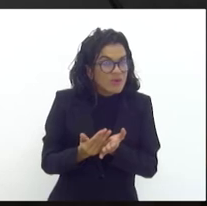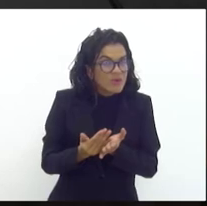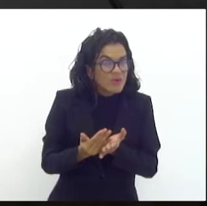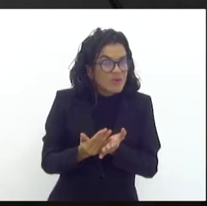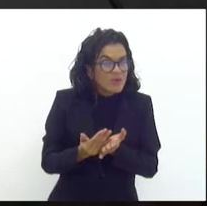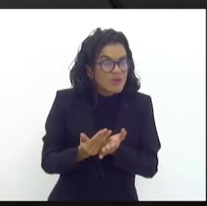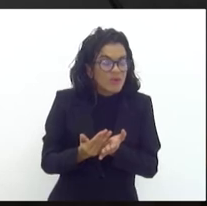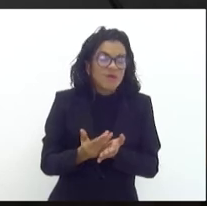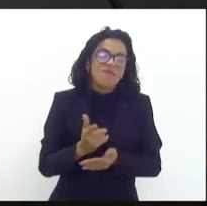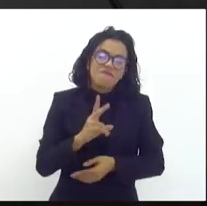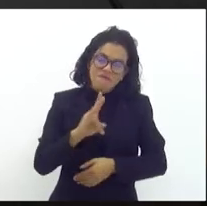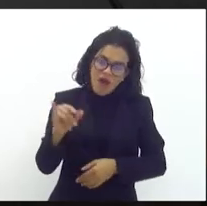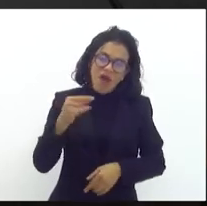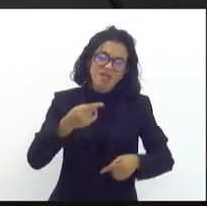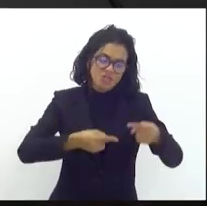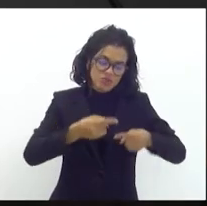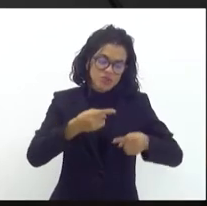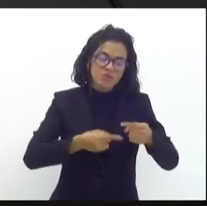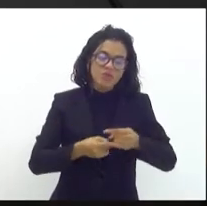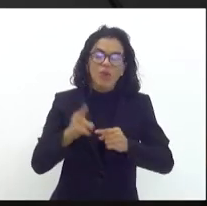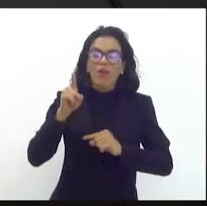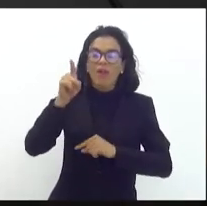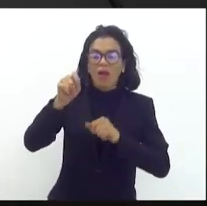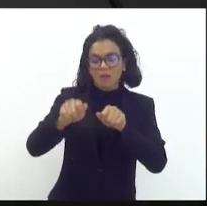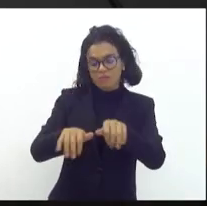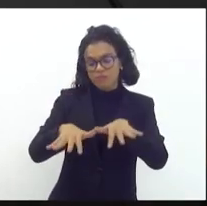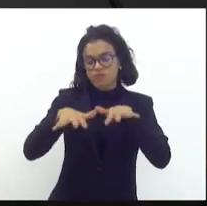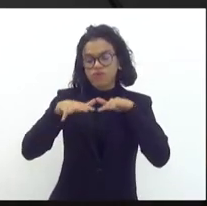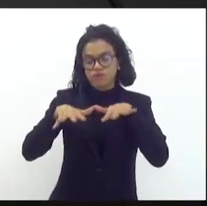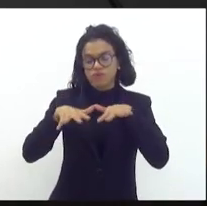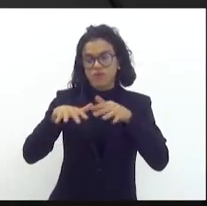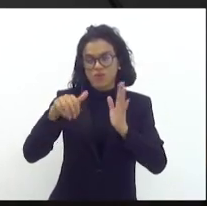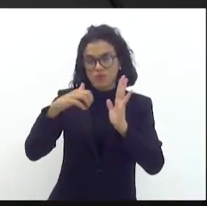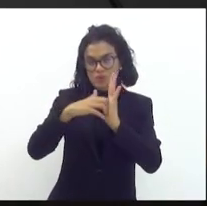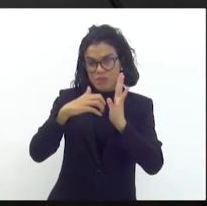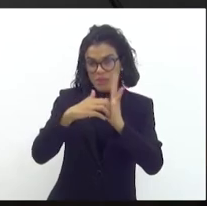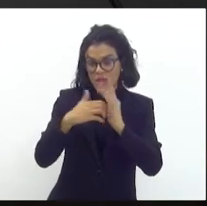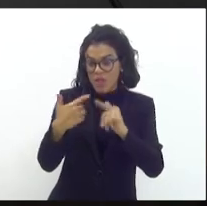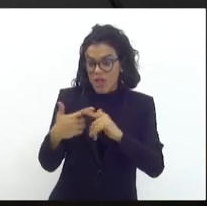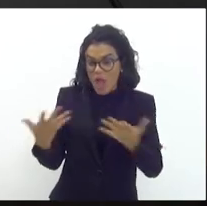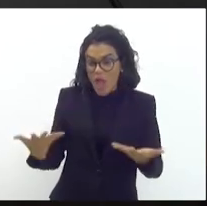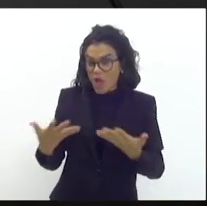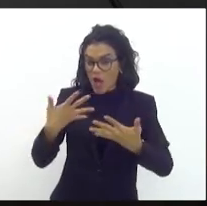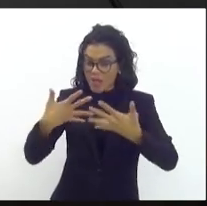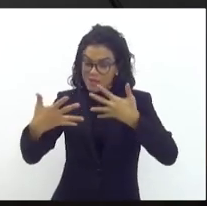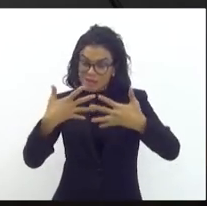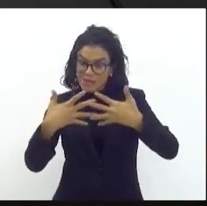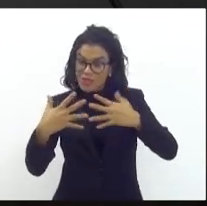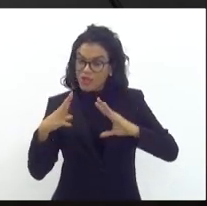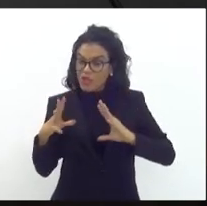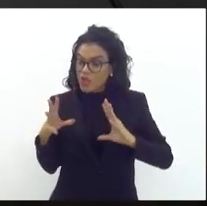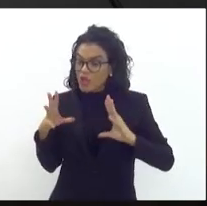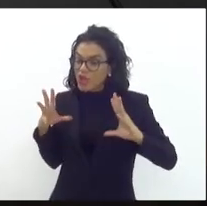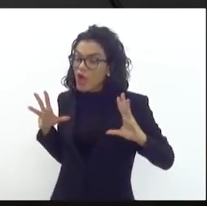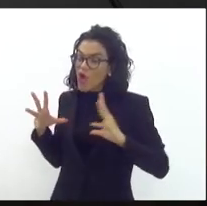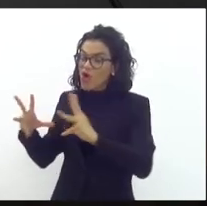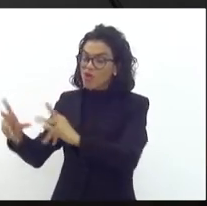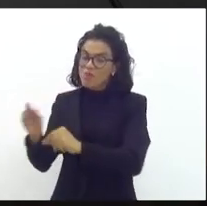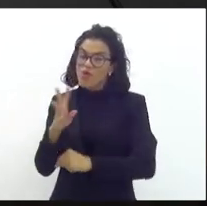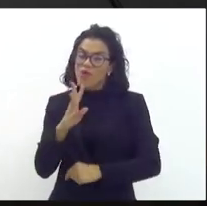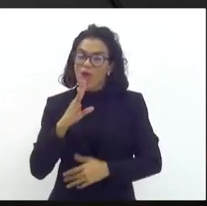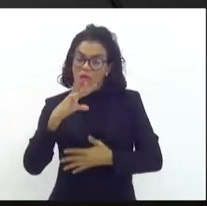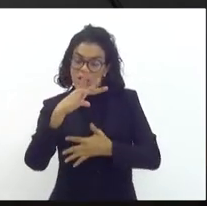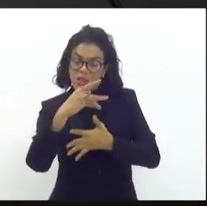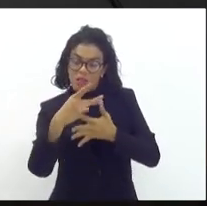nós vamos ter a discussão do Senado que eu acho que o Senado vai ter esse papel porque agora as coisas estão transparente todo mundo conhece o diabo do detalhe Então